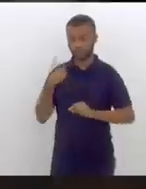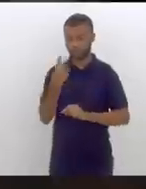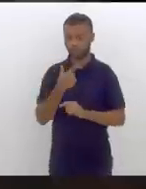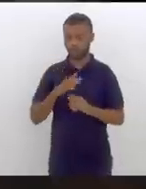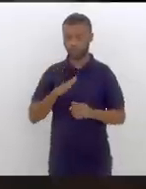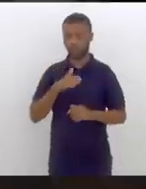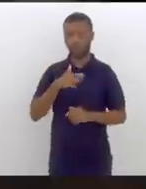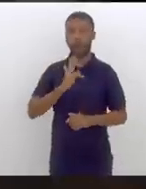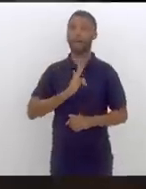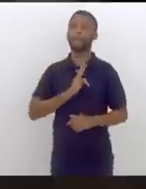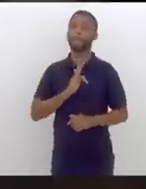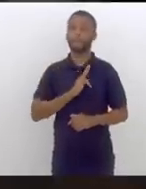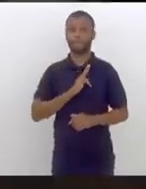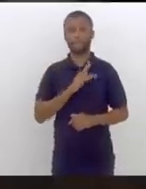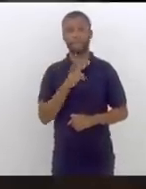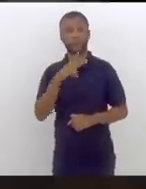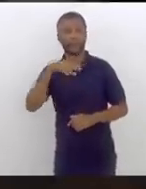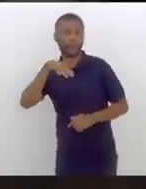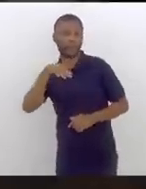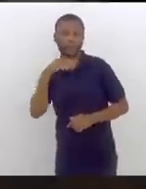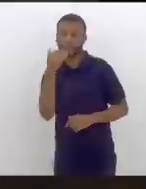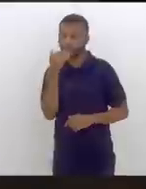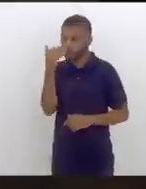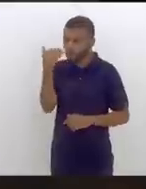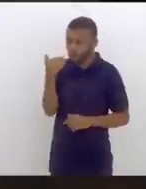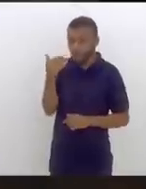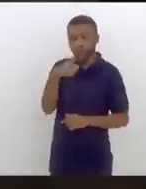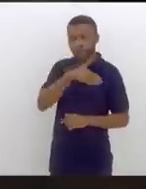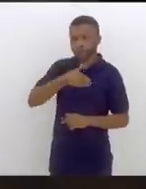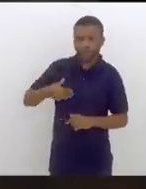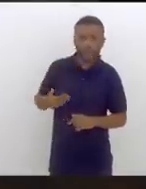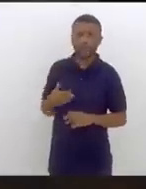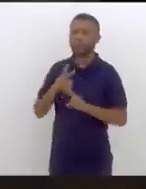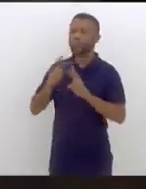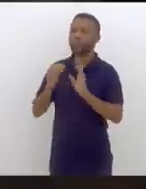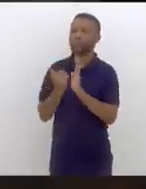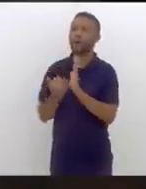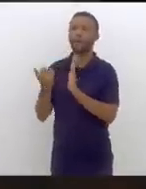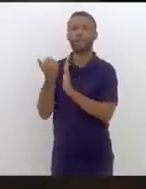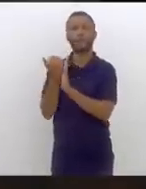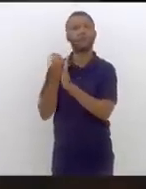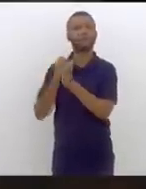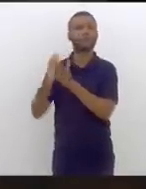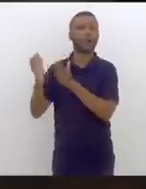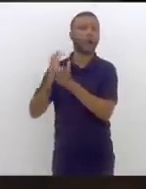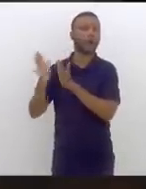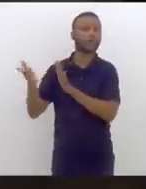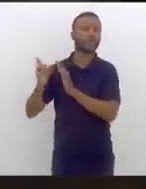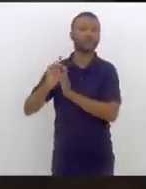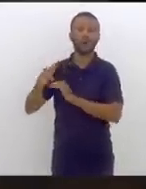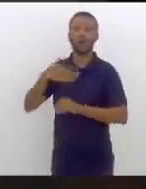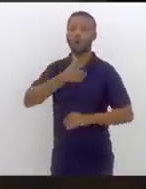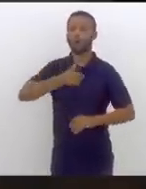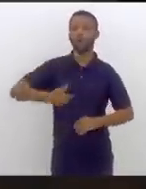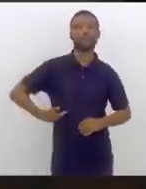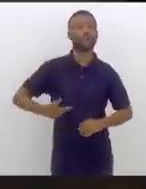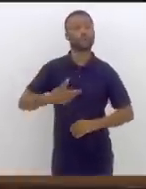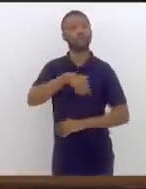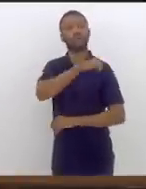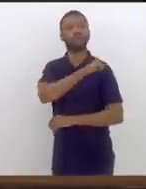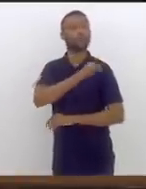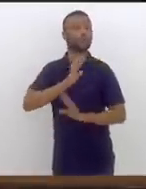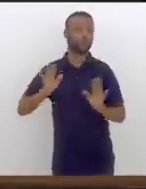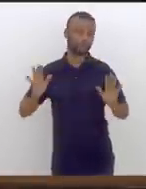a PM demandar o estado sobre aumento de gastos compete ao executivo não APM não